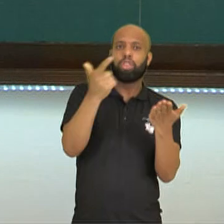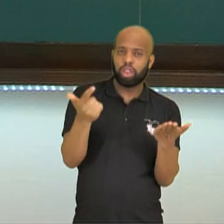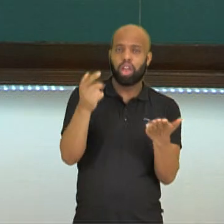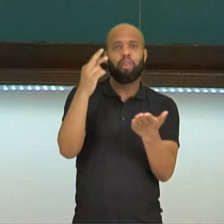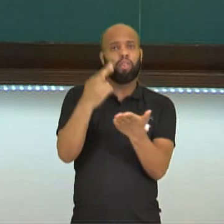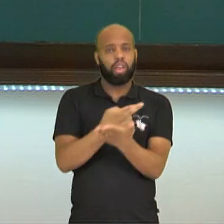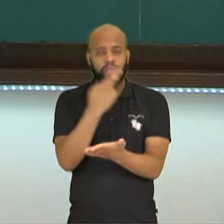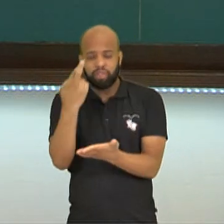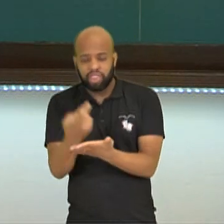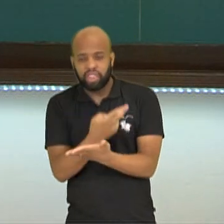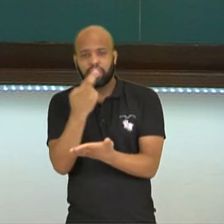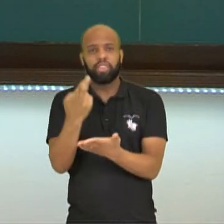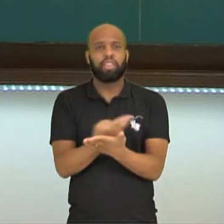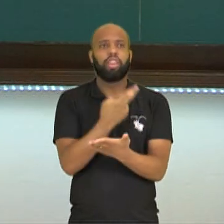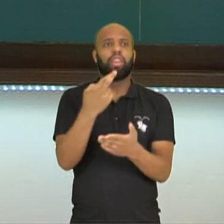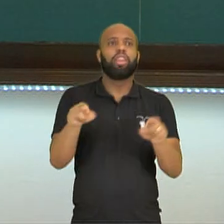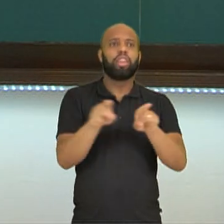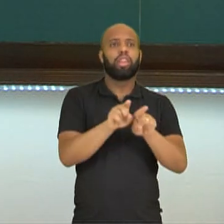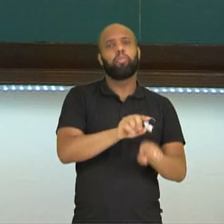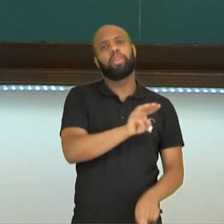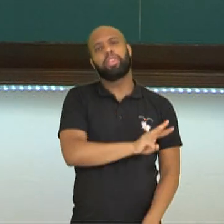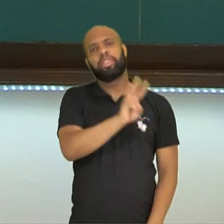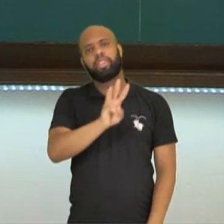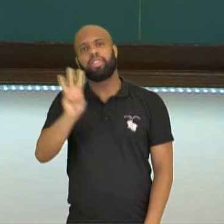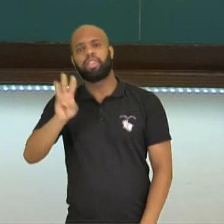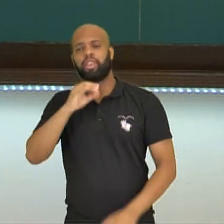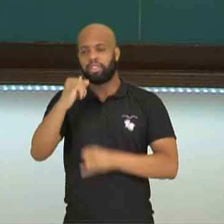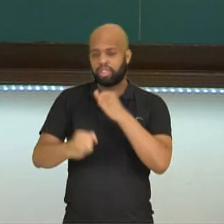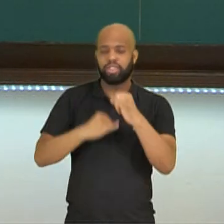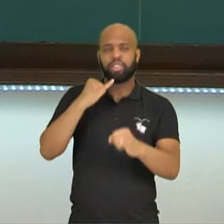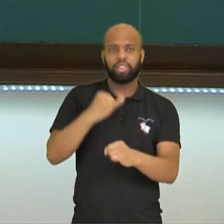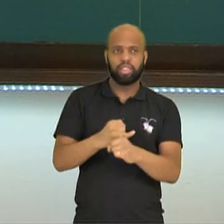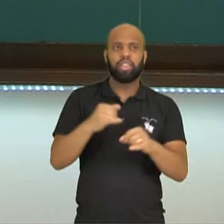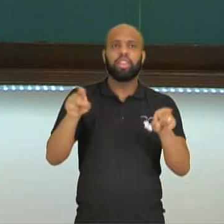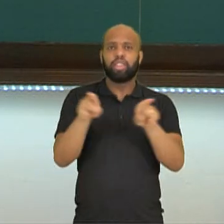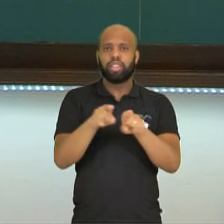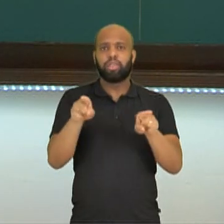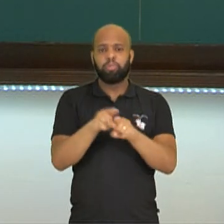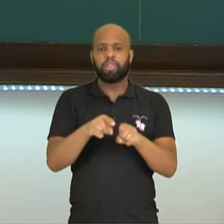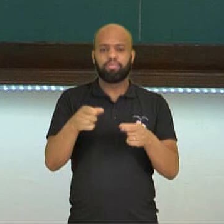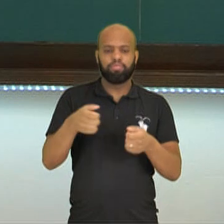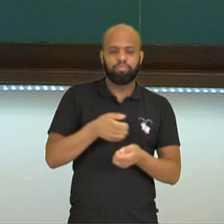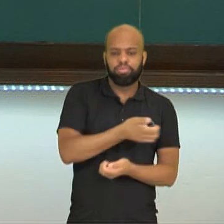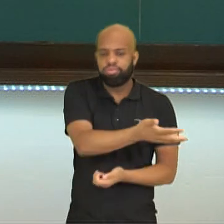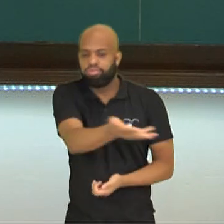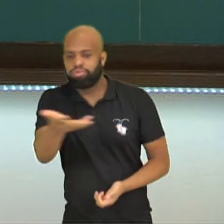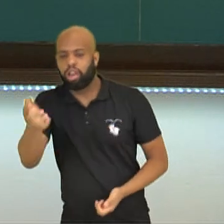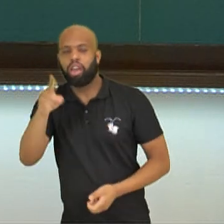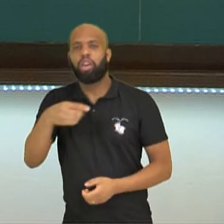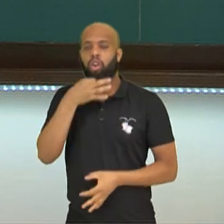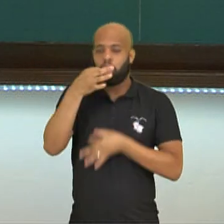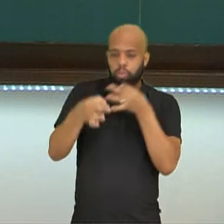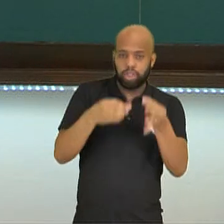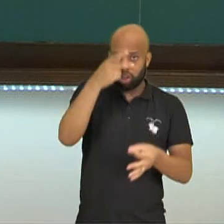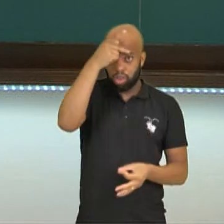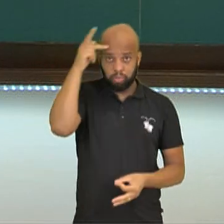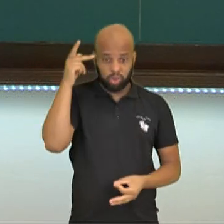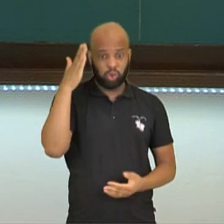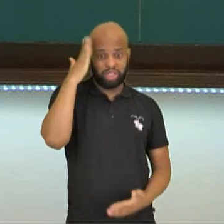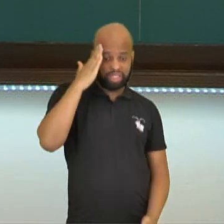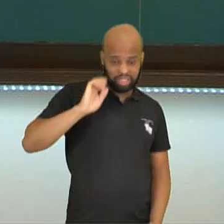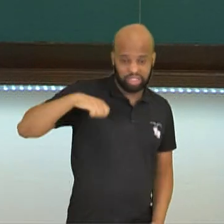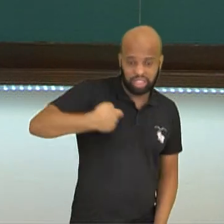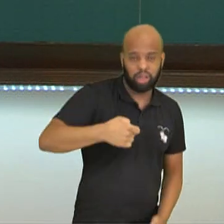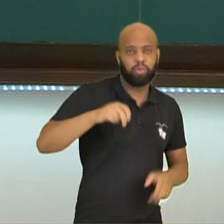uma revista, um site da internet, circule ali a opinião de especialistas a respeito